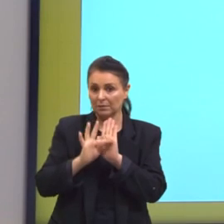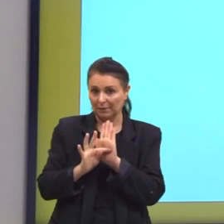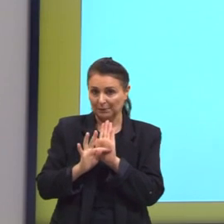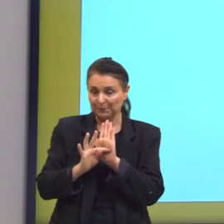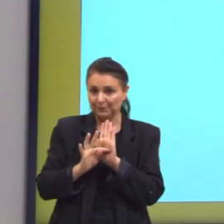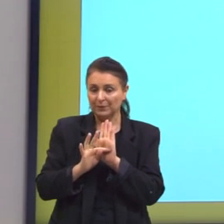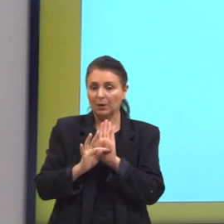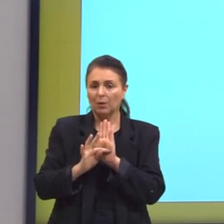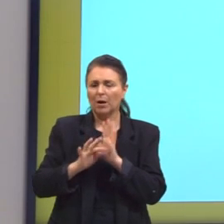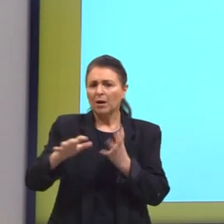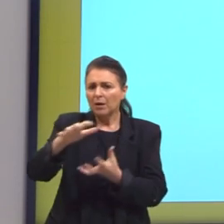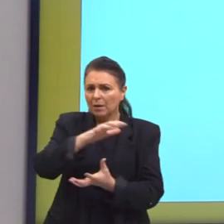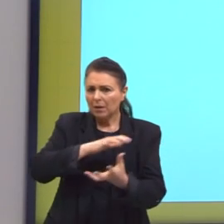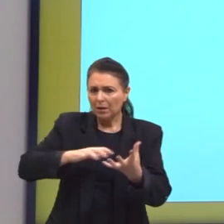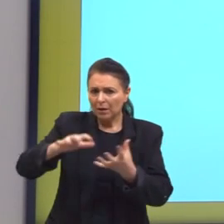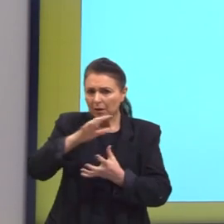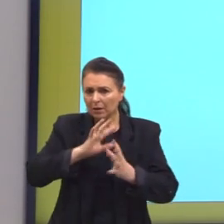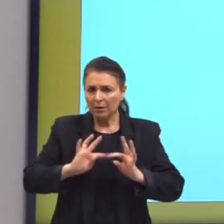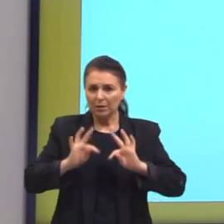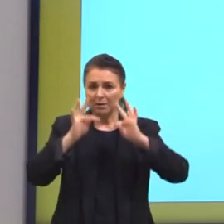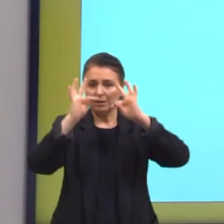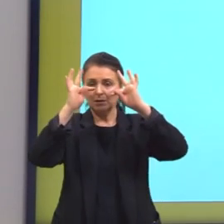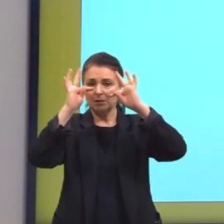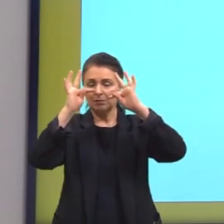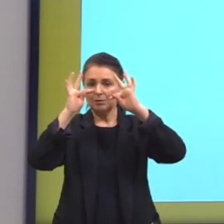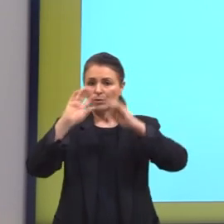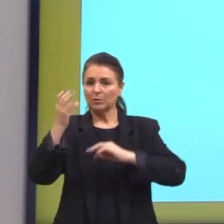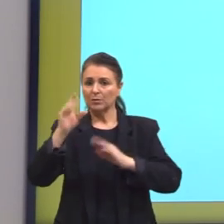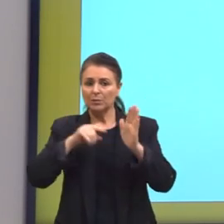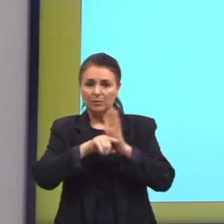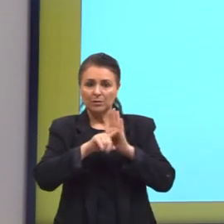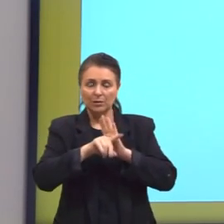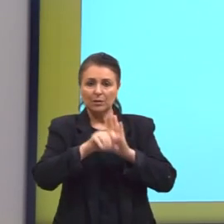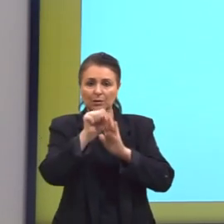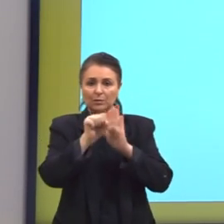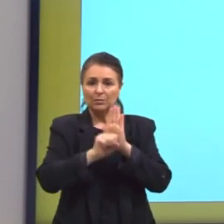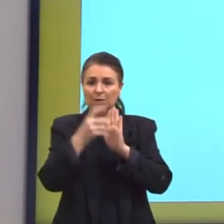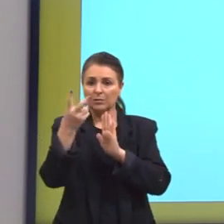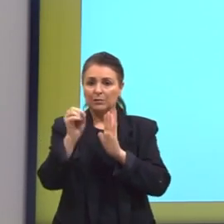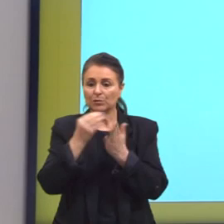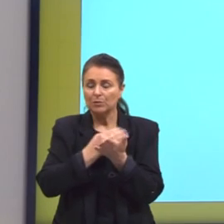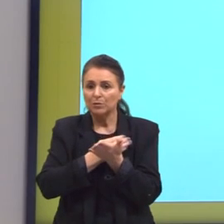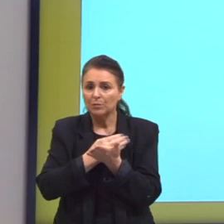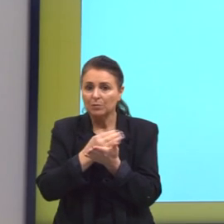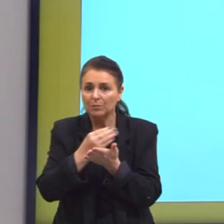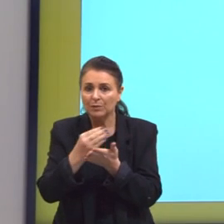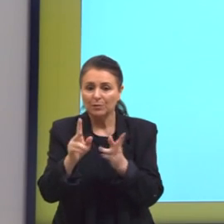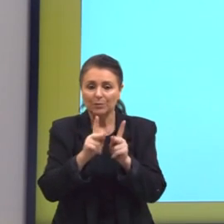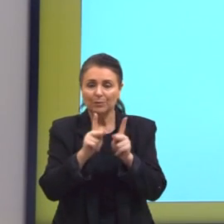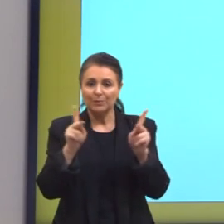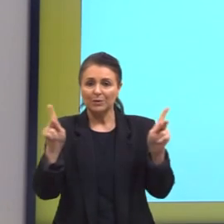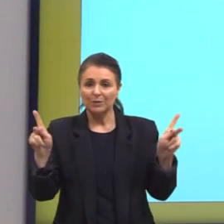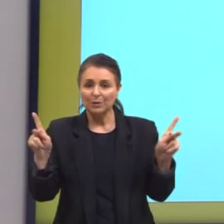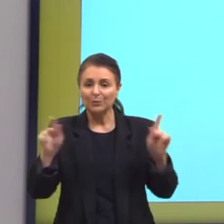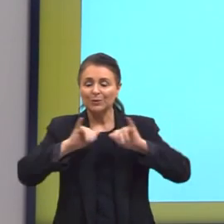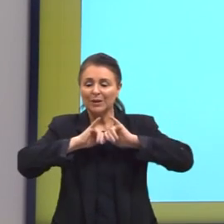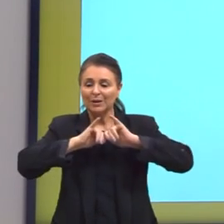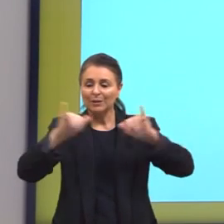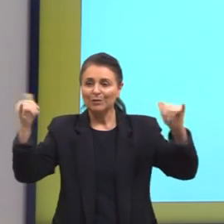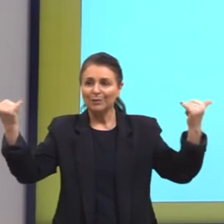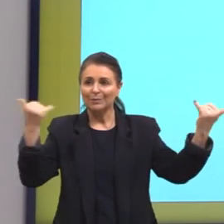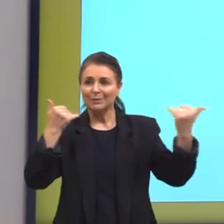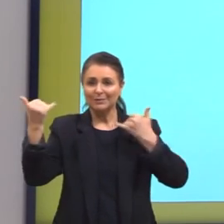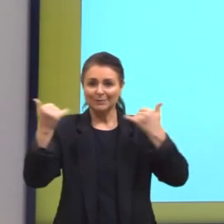a revolução técnico-científica do século 20 inaugurou a era da informação